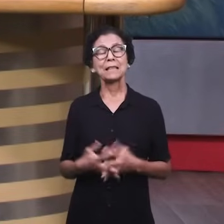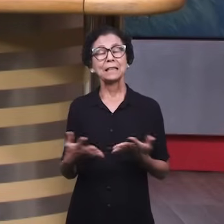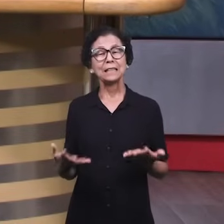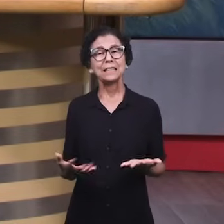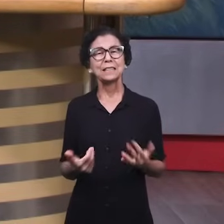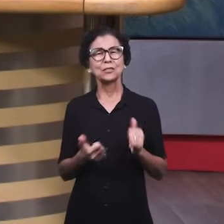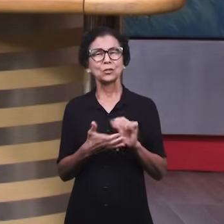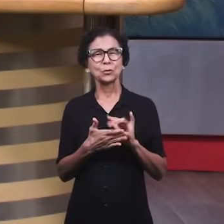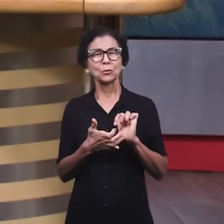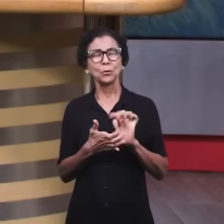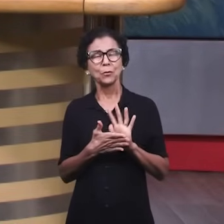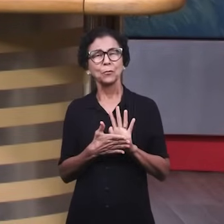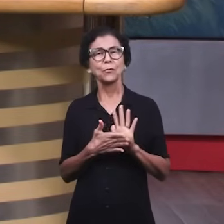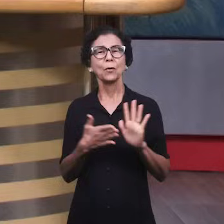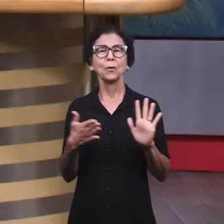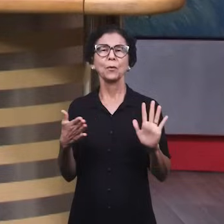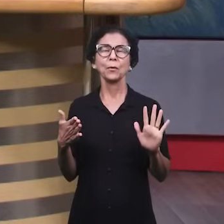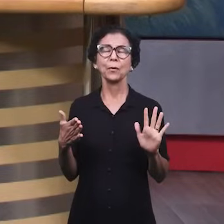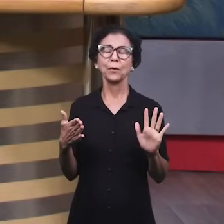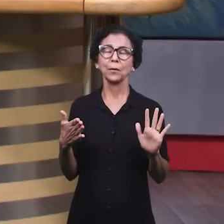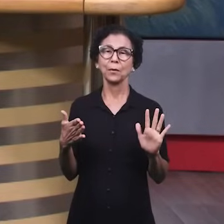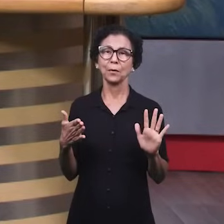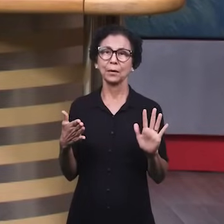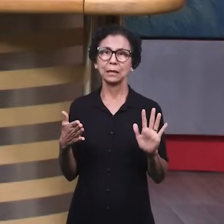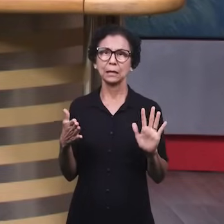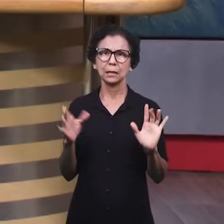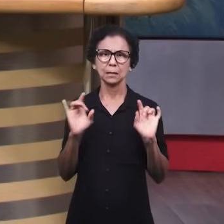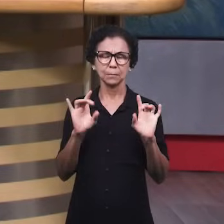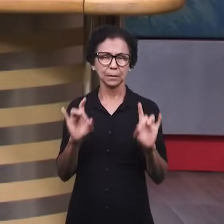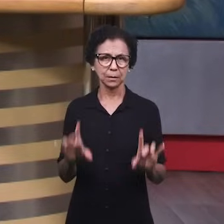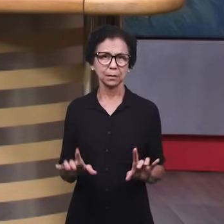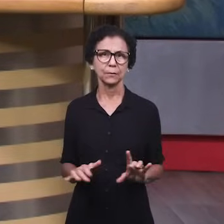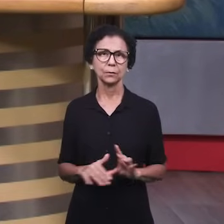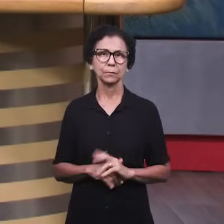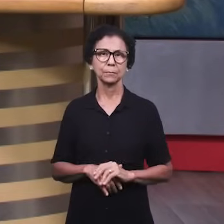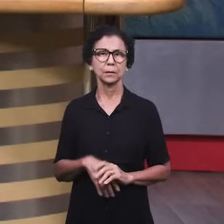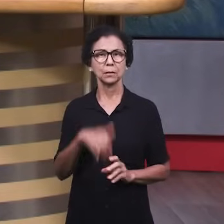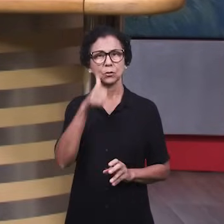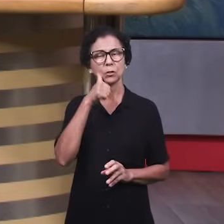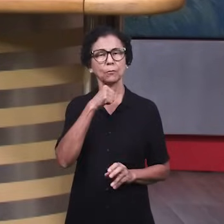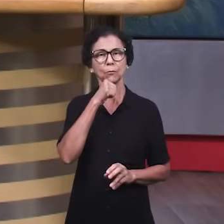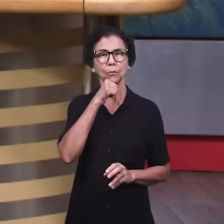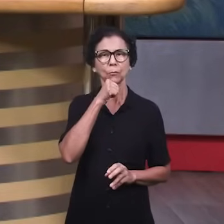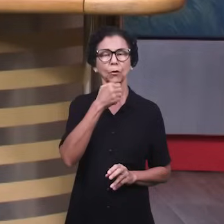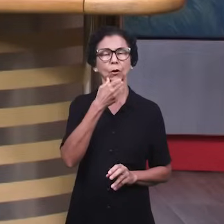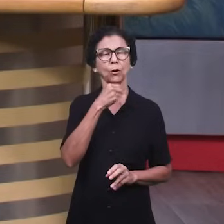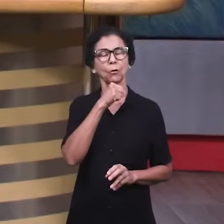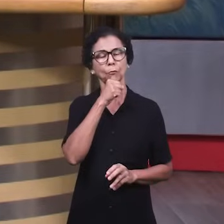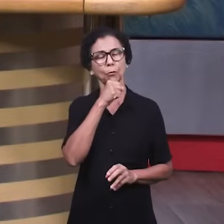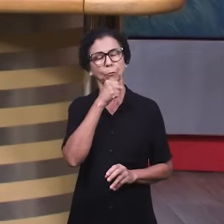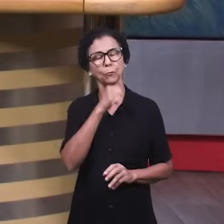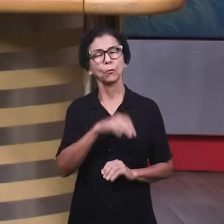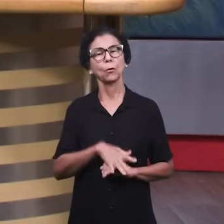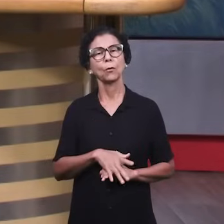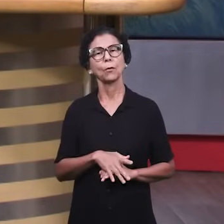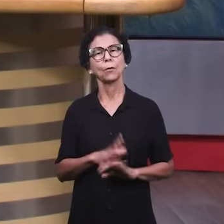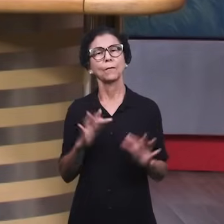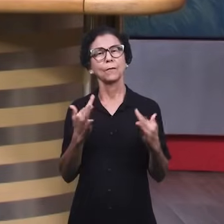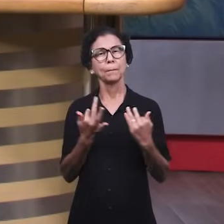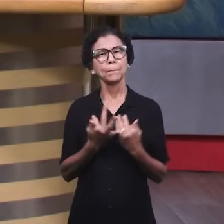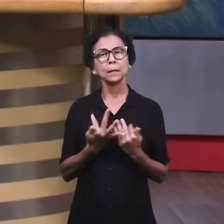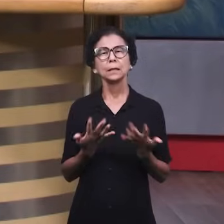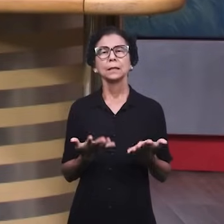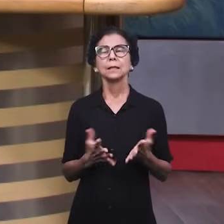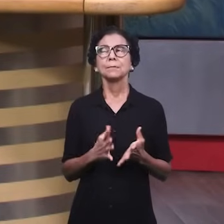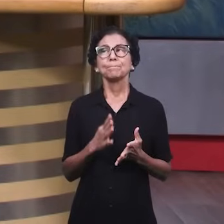familiares um dia os familiares tanto do pai como da mãe avós tios Eu particularmente acho esse formato muito